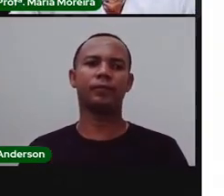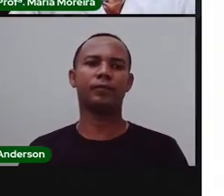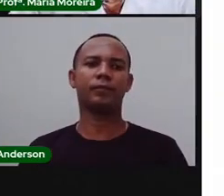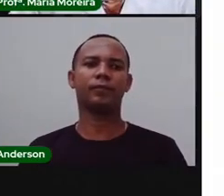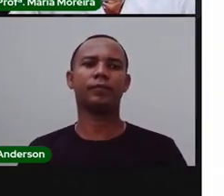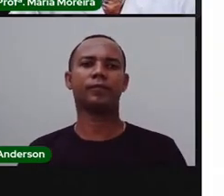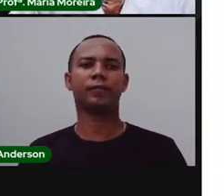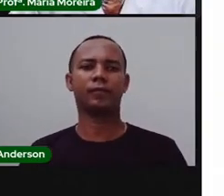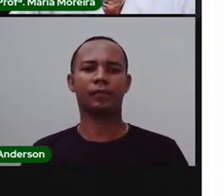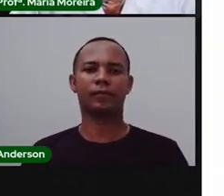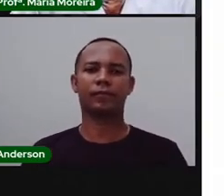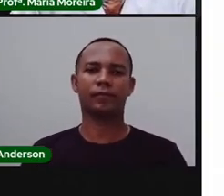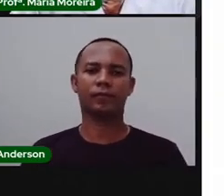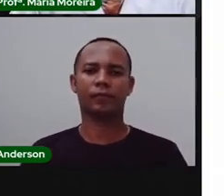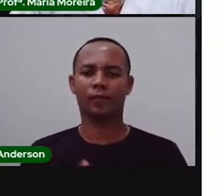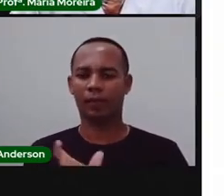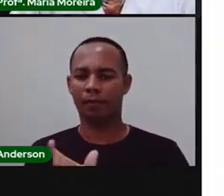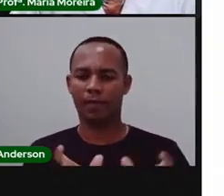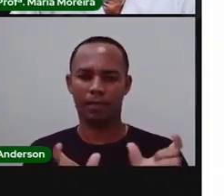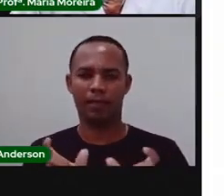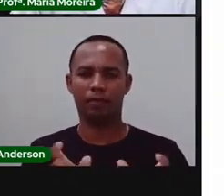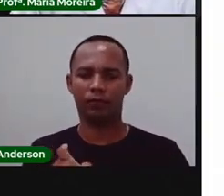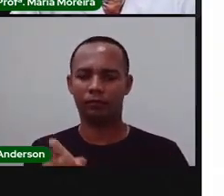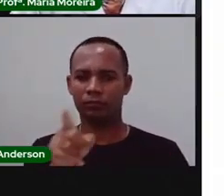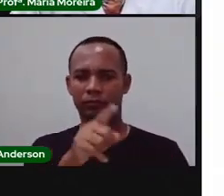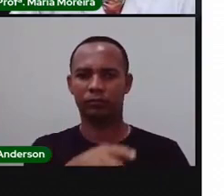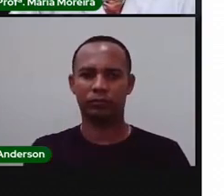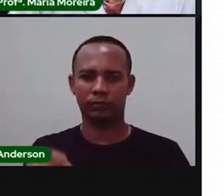Bom, circulem nas palavras caminhão,